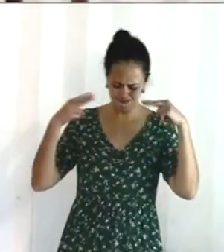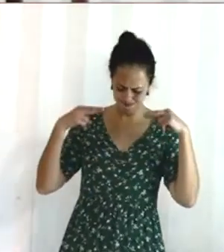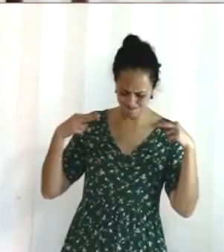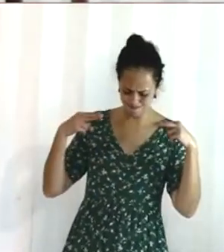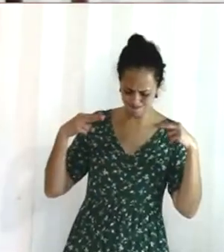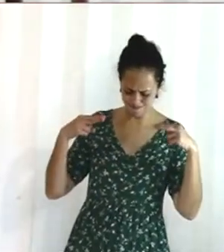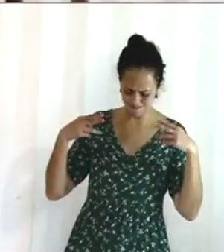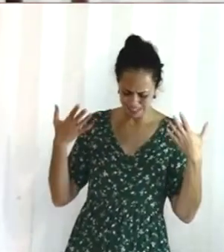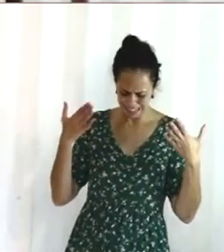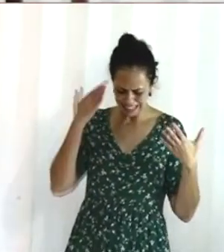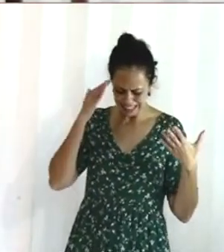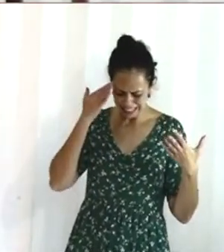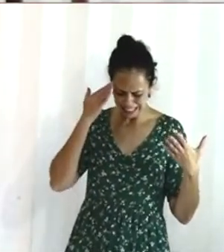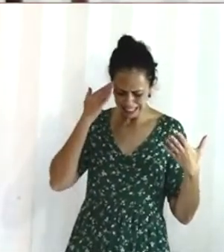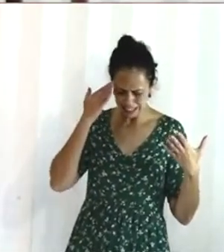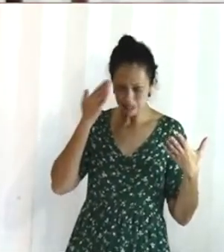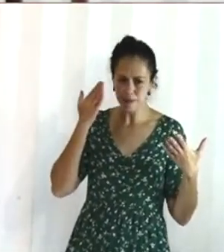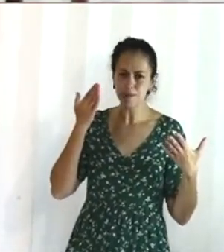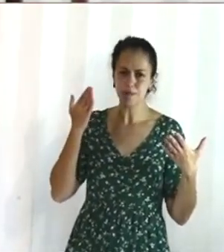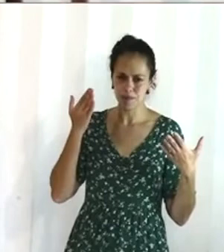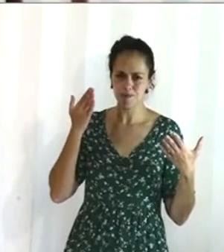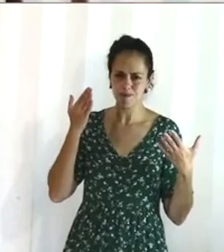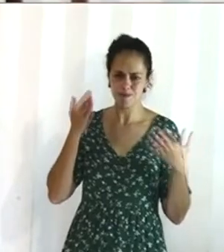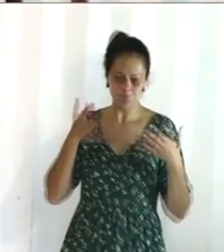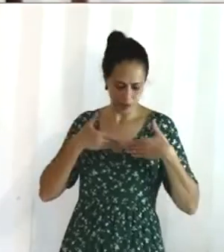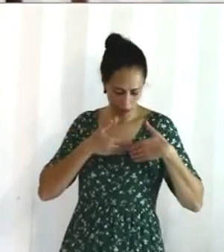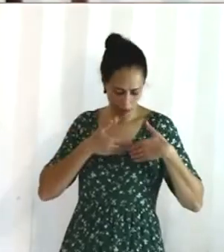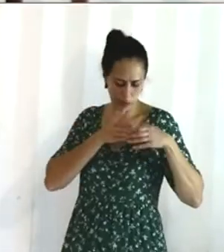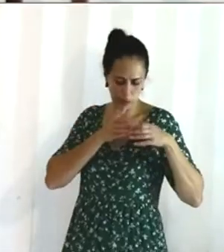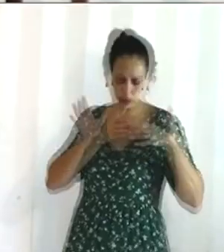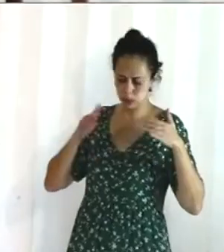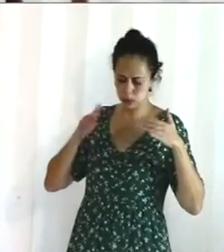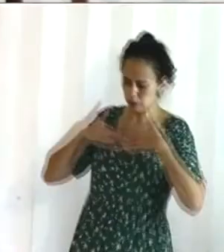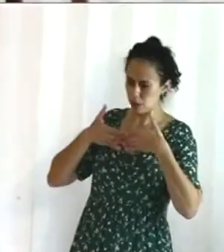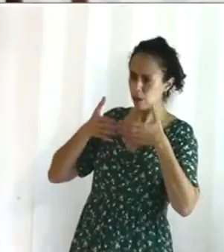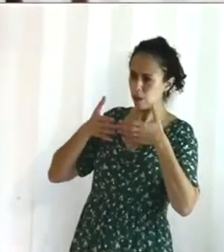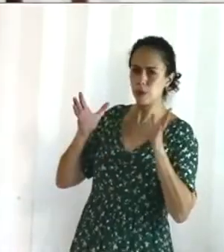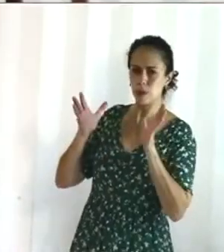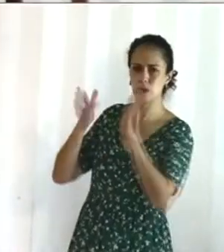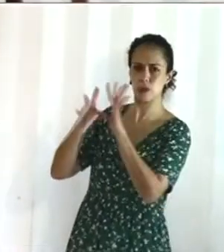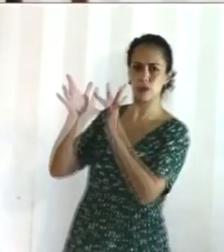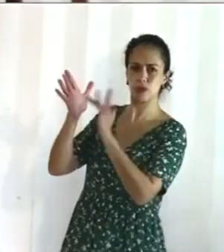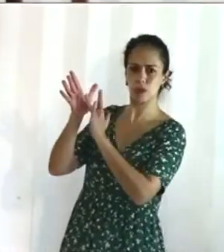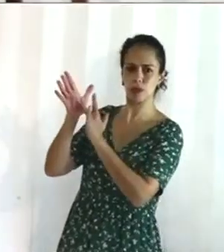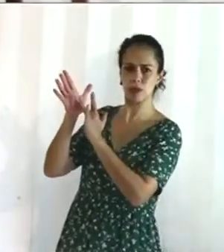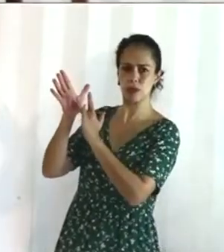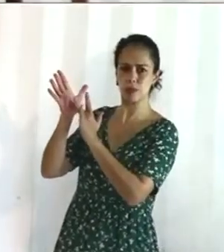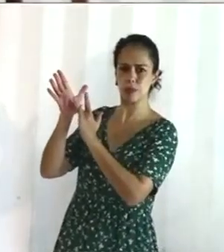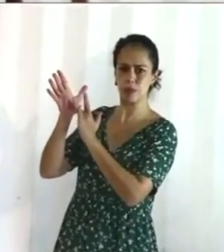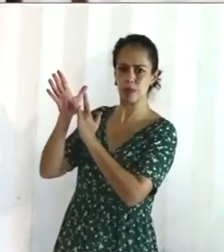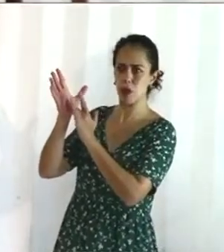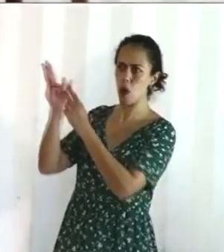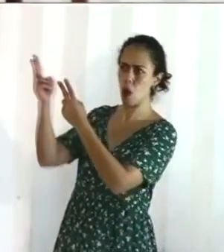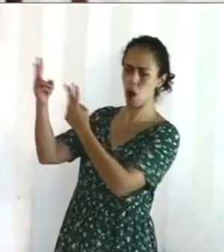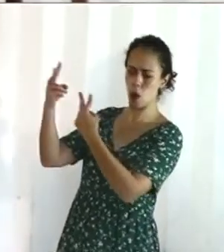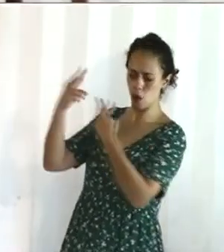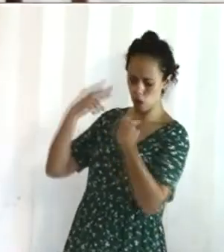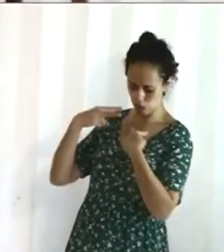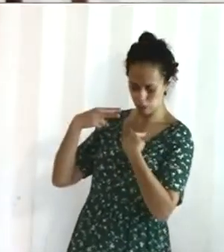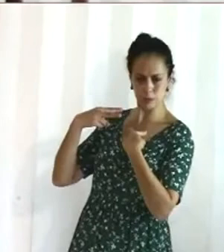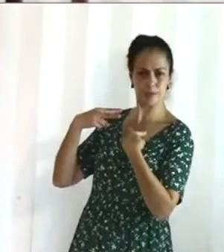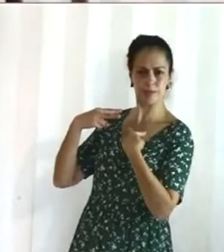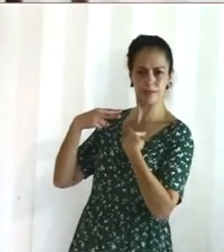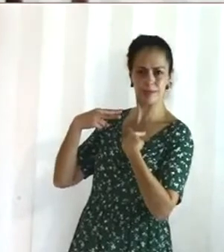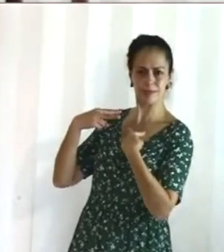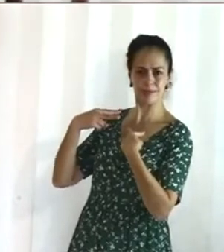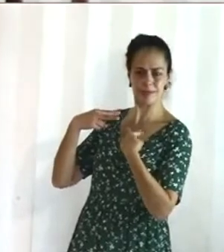Cristo. Com toda a certeza, a Escritura é suficiente para